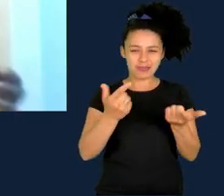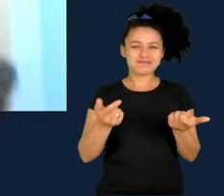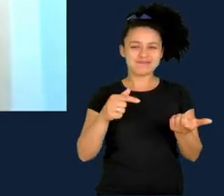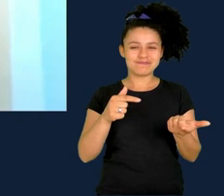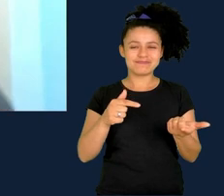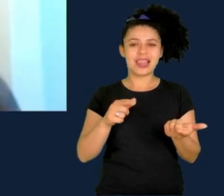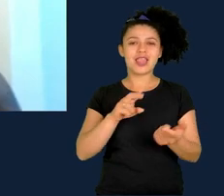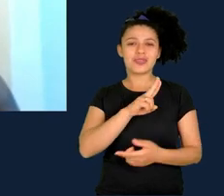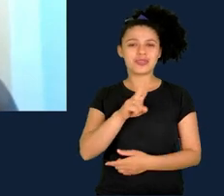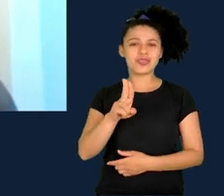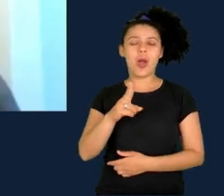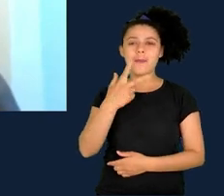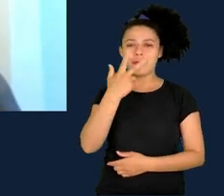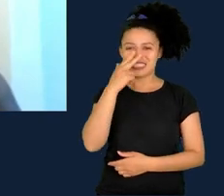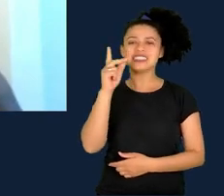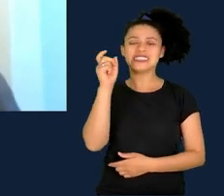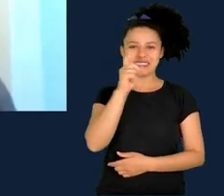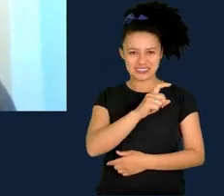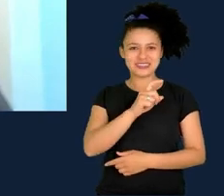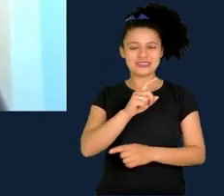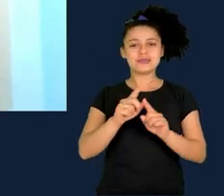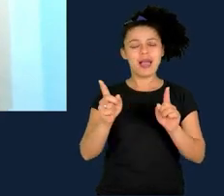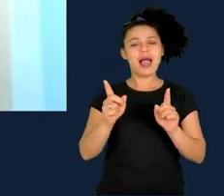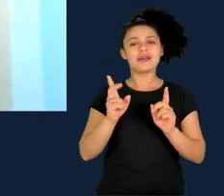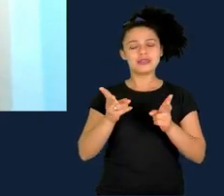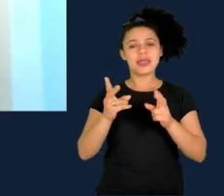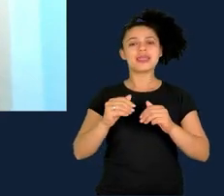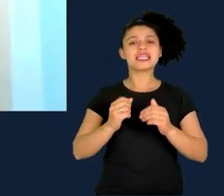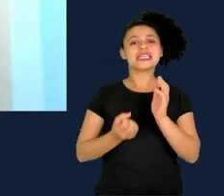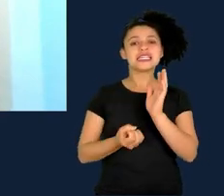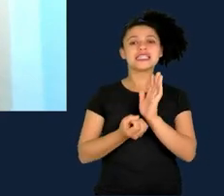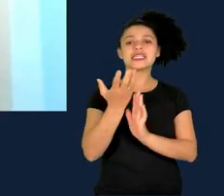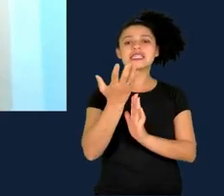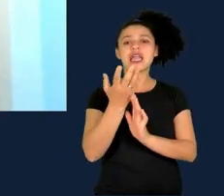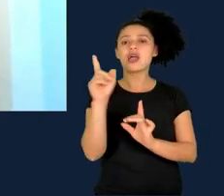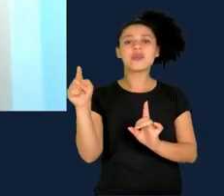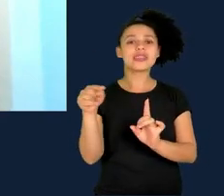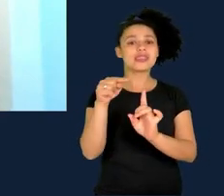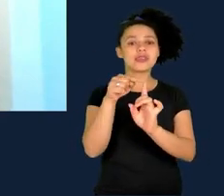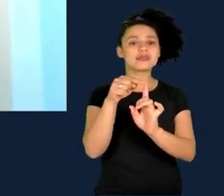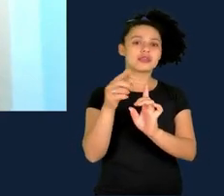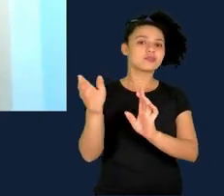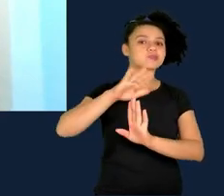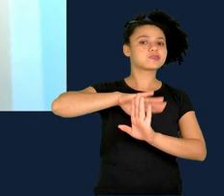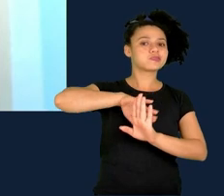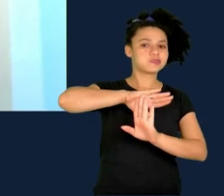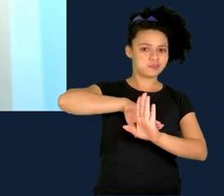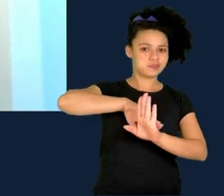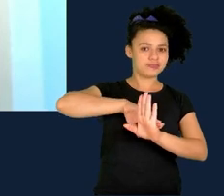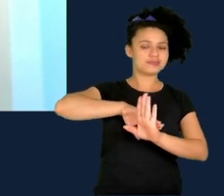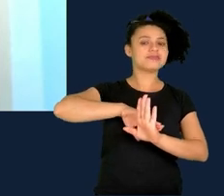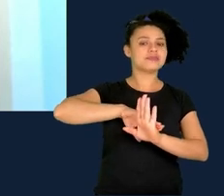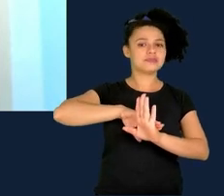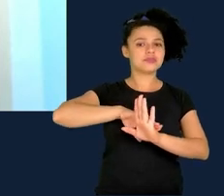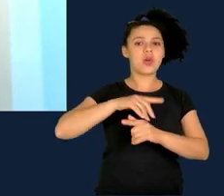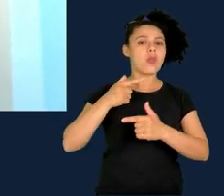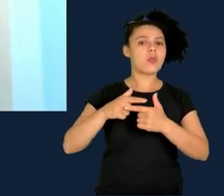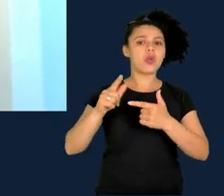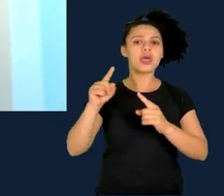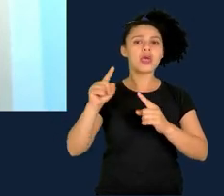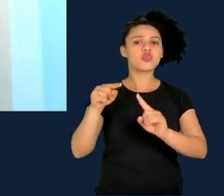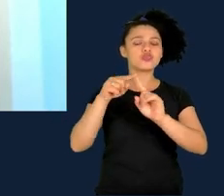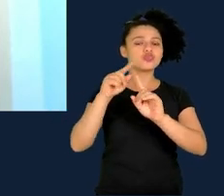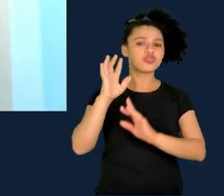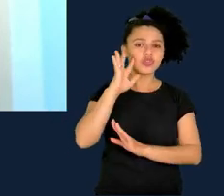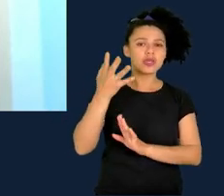nome já é difícil, né, então sempre há uma intenção por trás de tudo isso, né, então acho que uma coisa